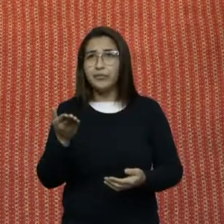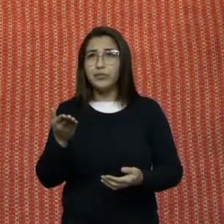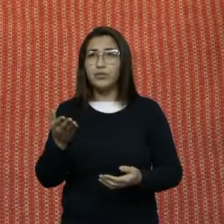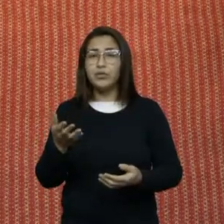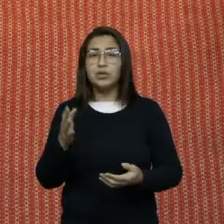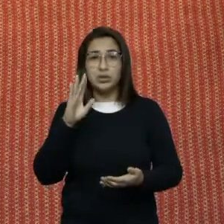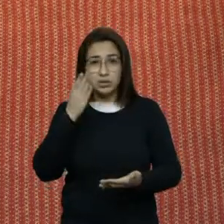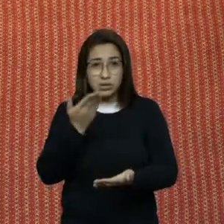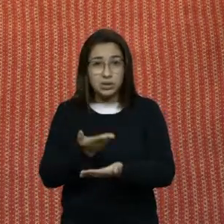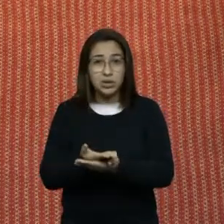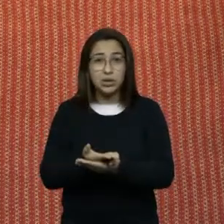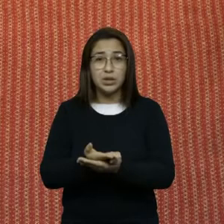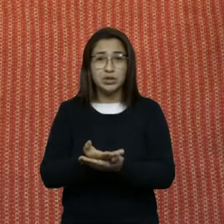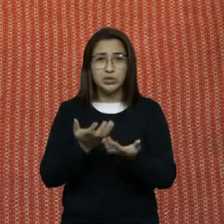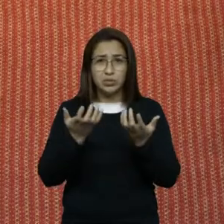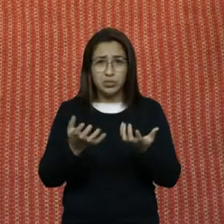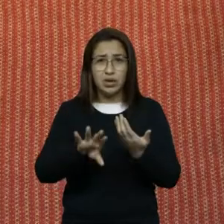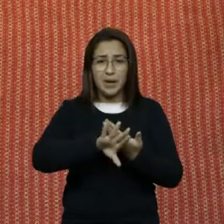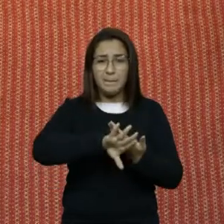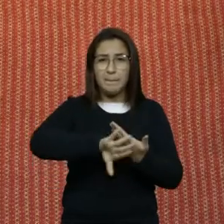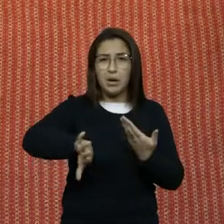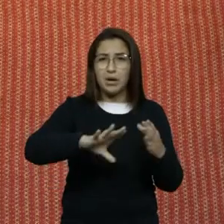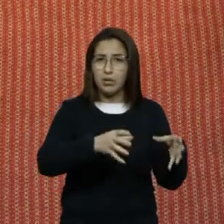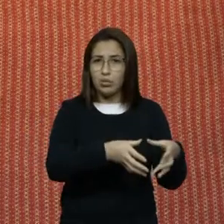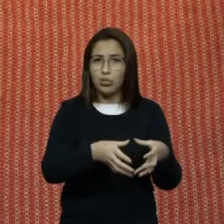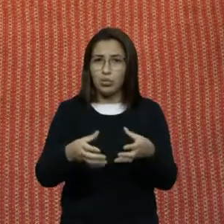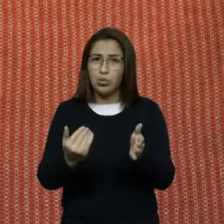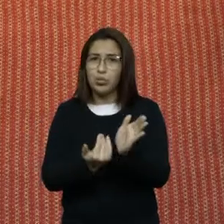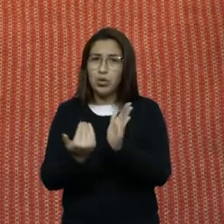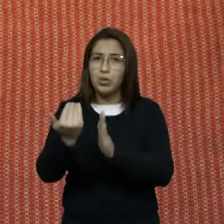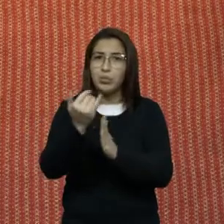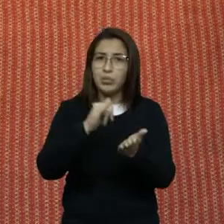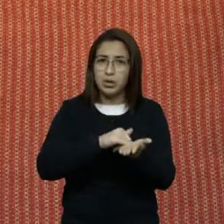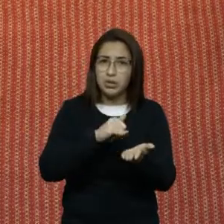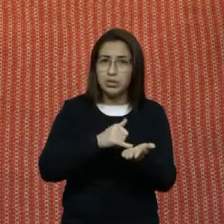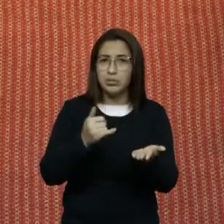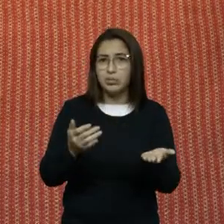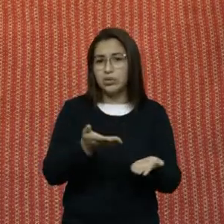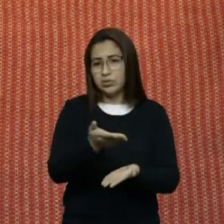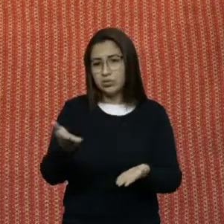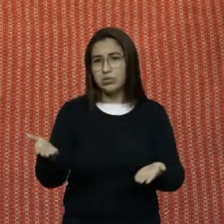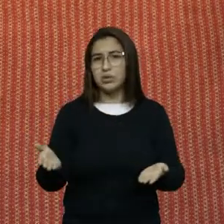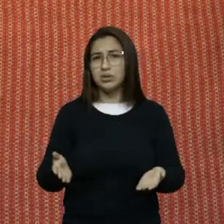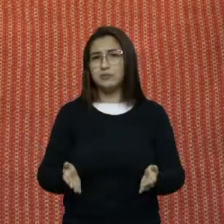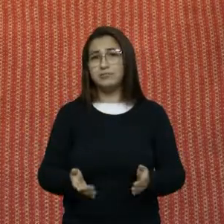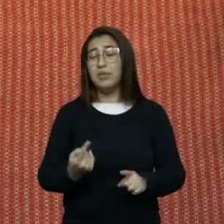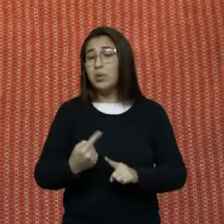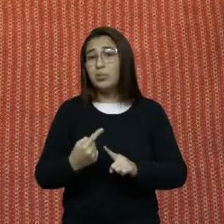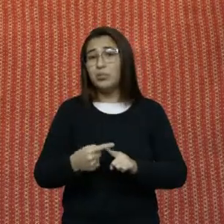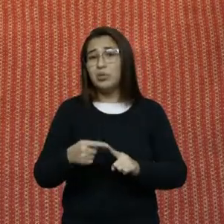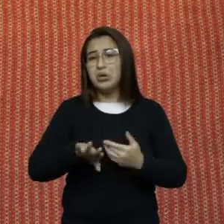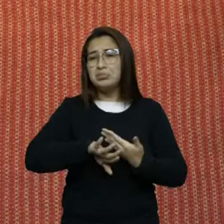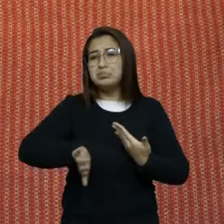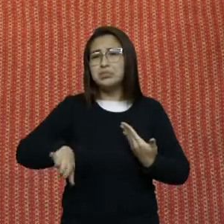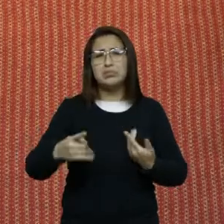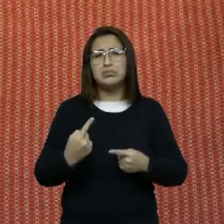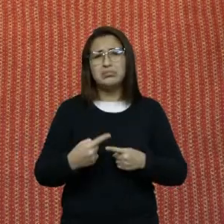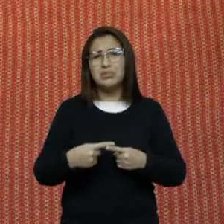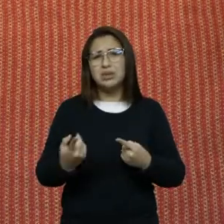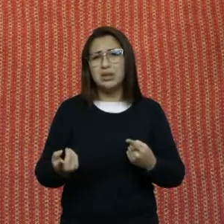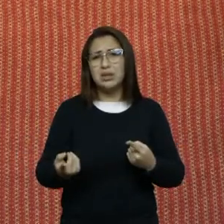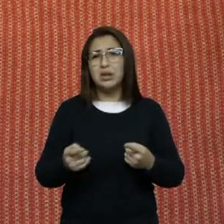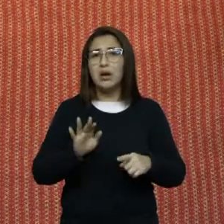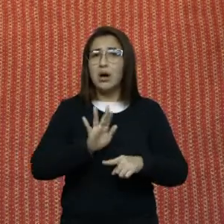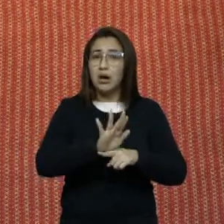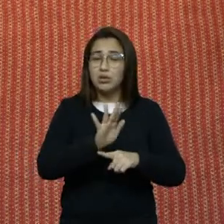convicção queira deixar os setores de Fora que a postos para esses setores Então por que deixar ele de fora porque não